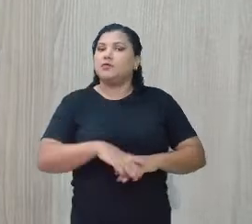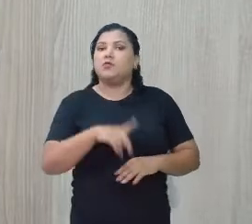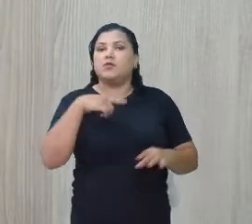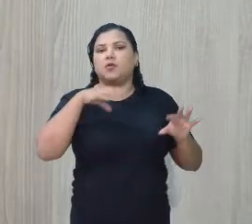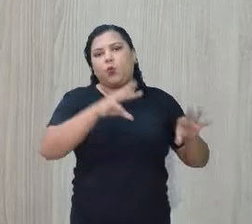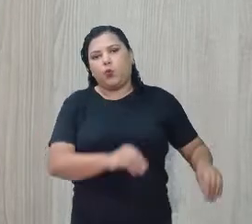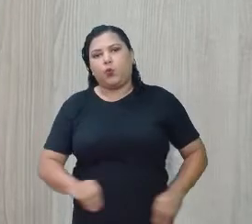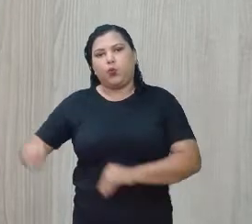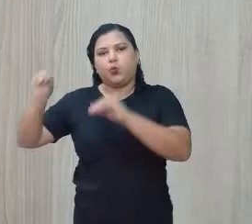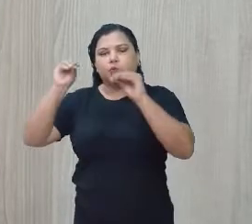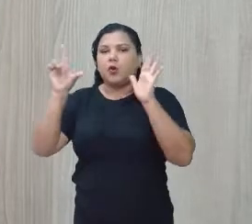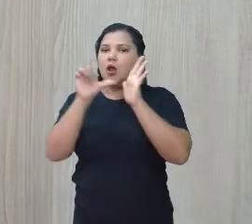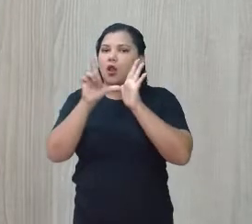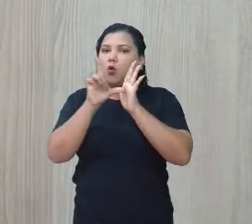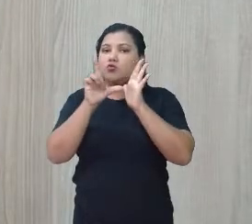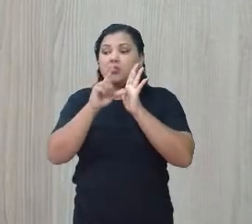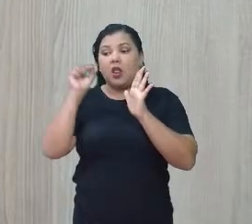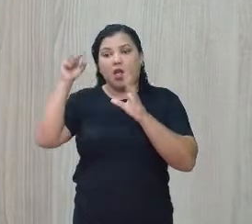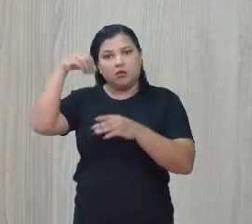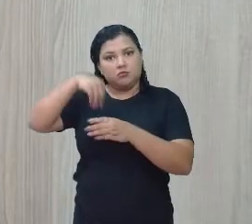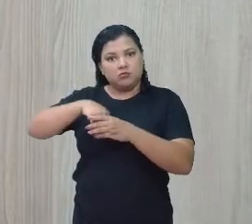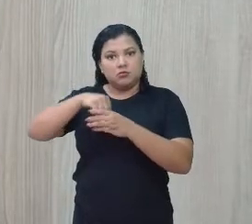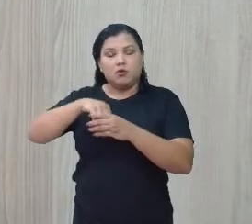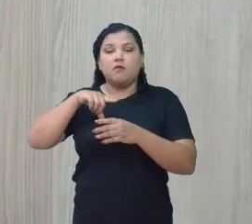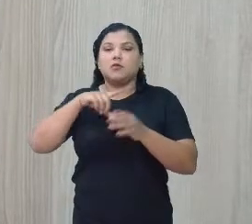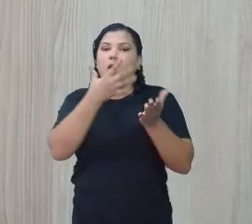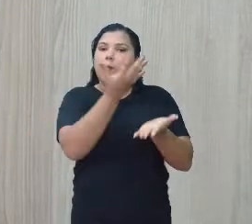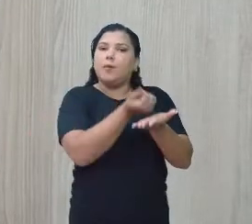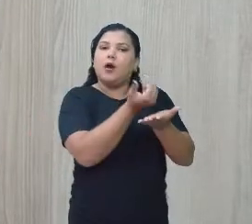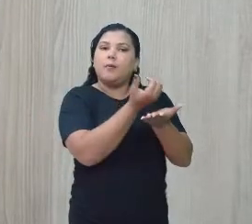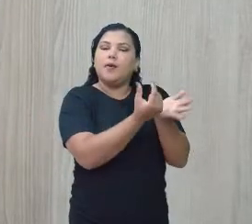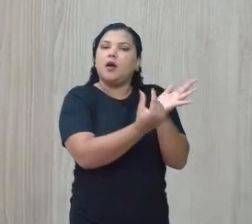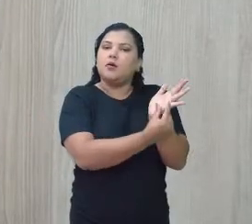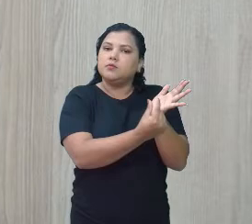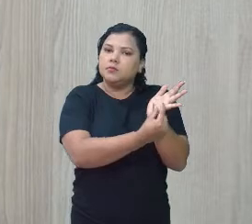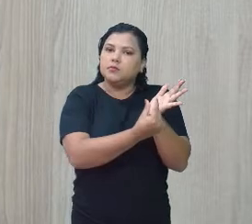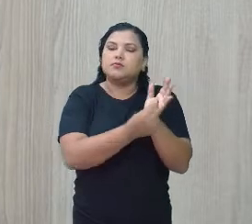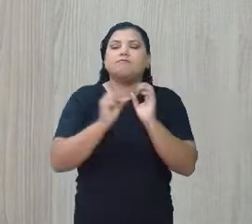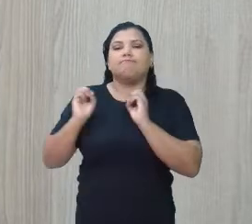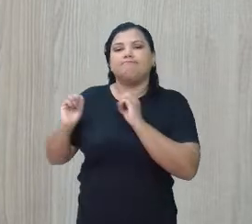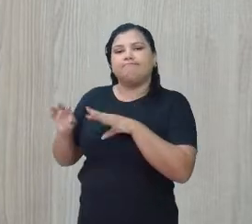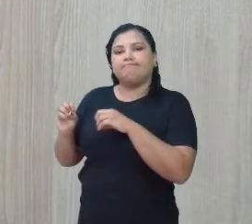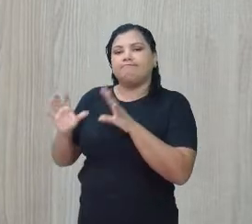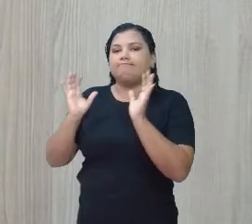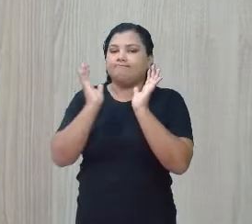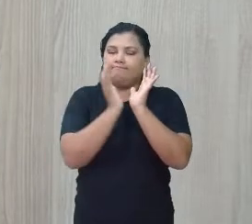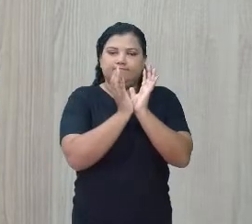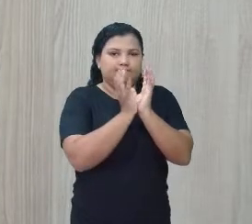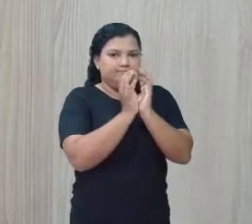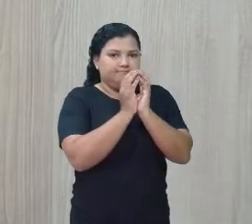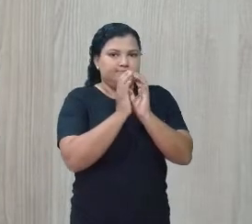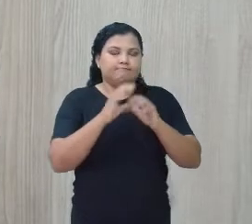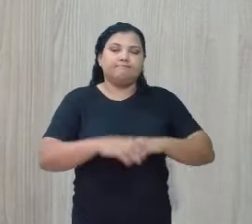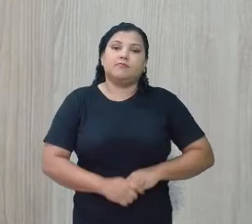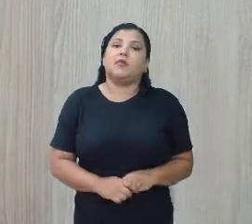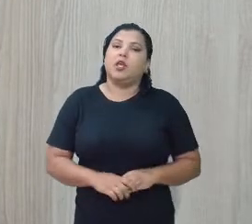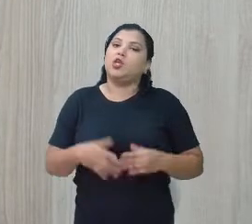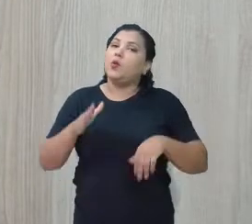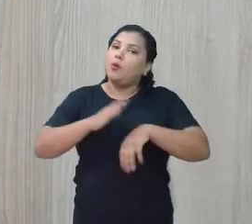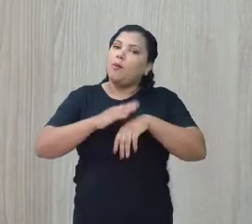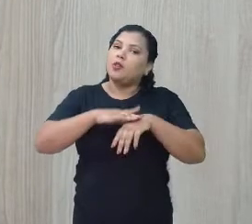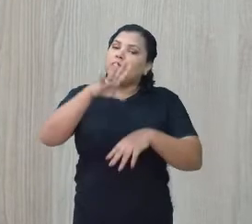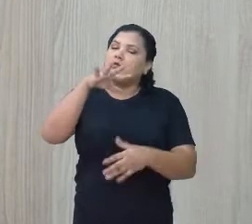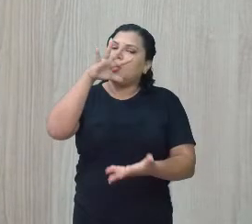direcionado à sua loja de aplicativo e lá você vai fazer o download, você vai baixar, certo? O aplicativo, e quando você